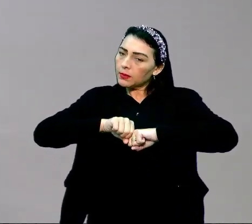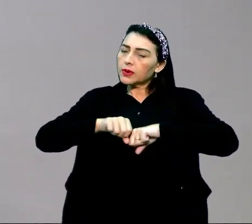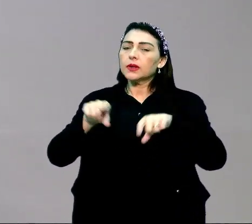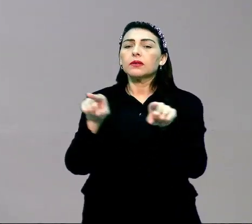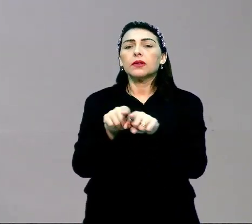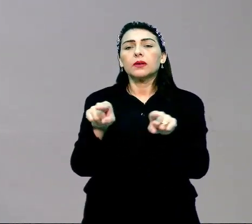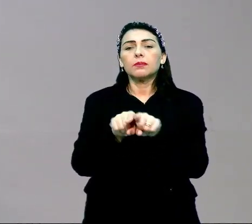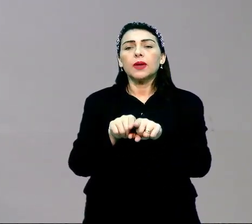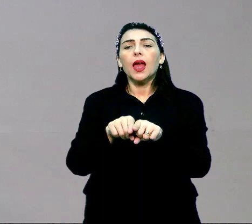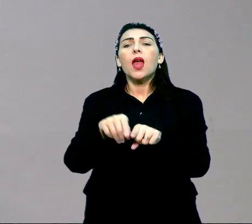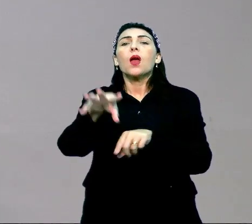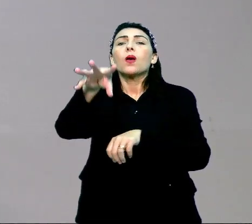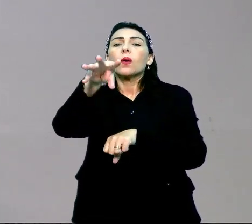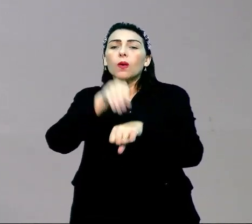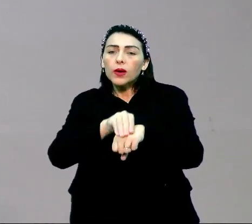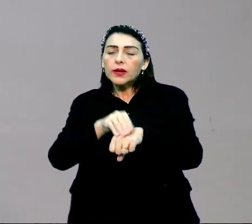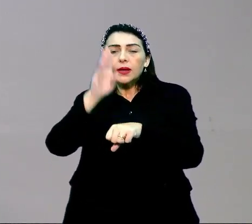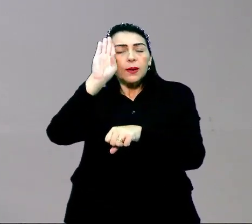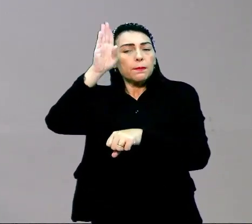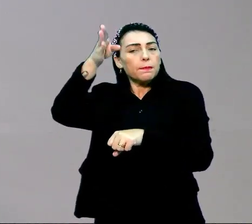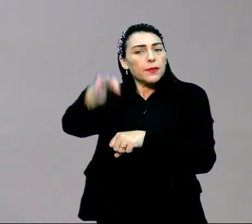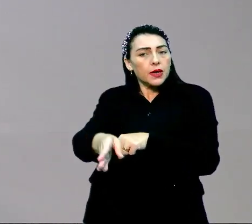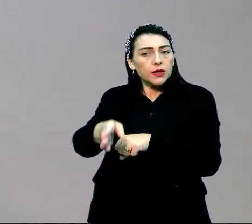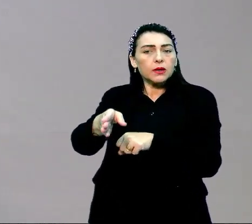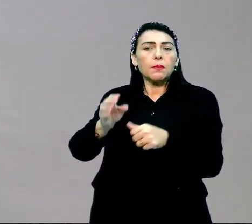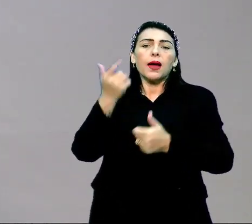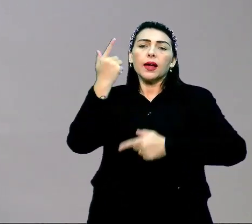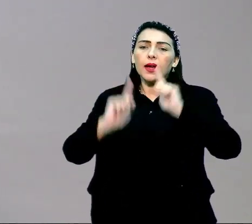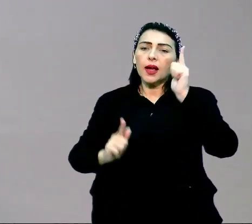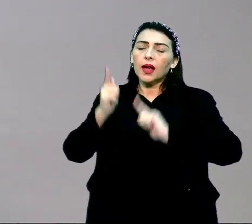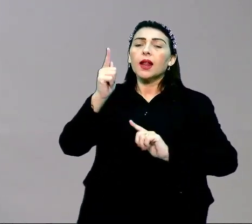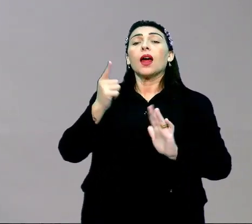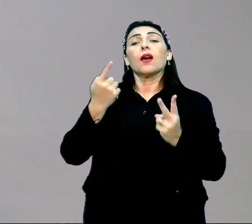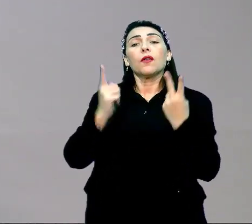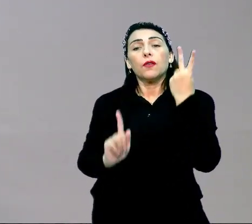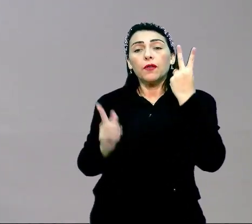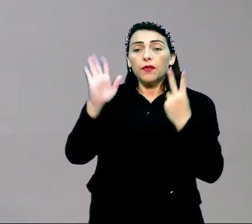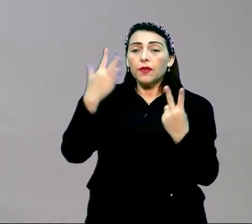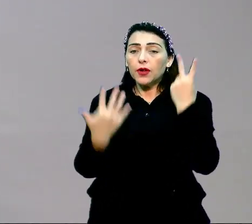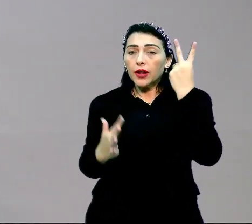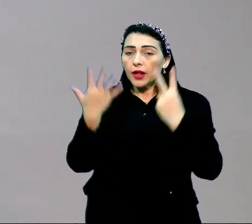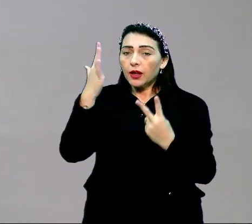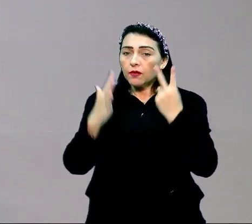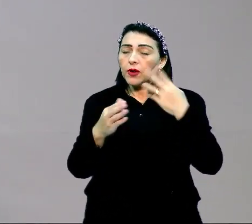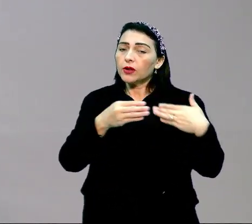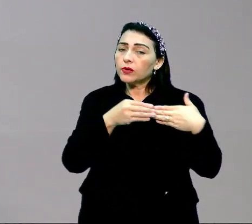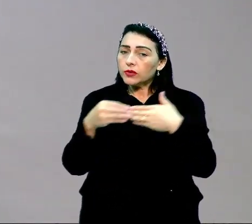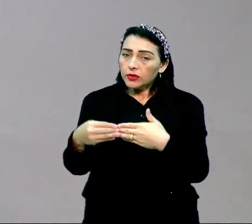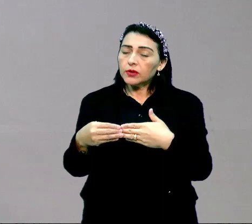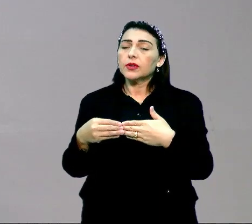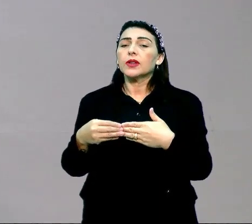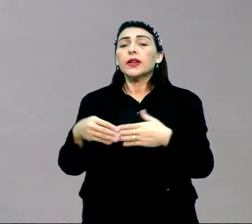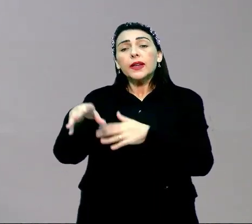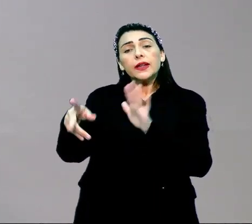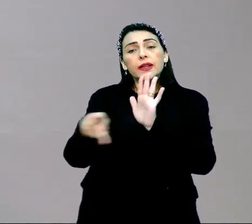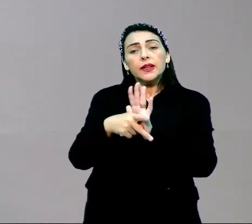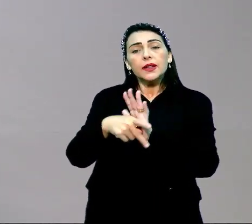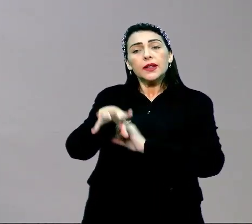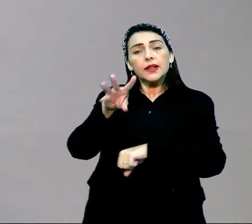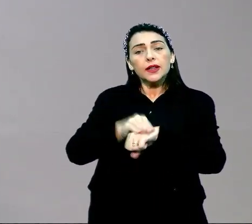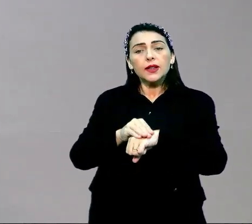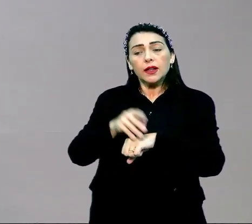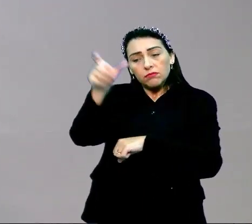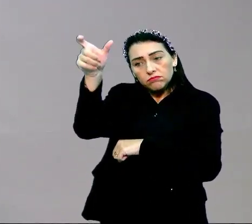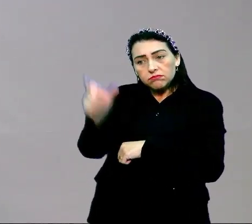apropriação. Conhecer essas principais vertentes, carnaval, frevo, é nos direcionar e identificar o